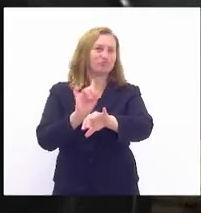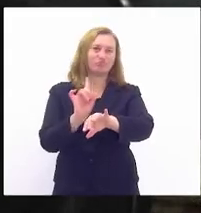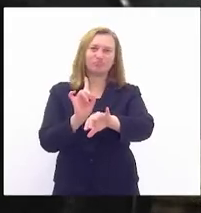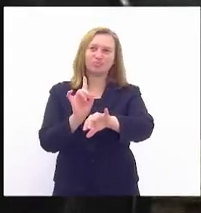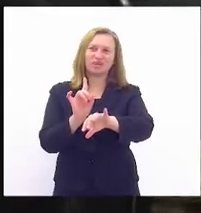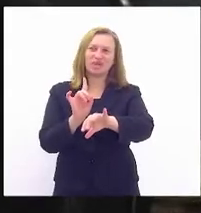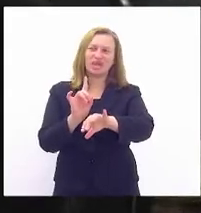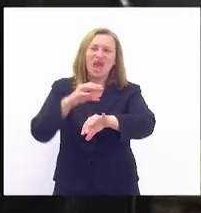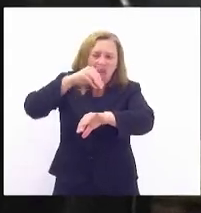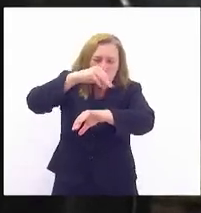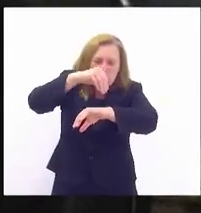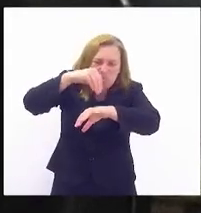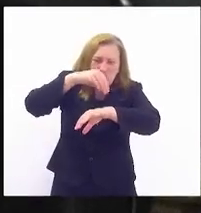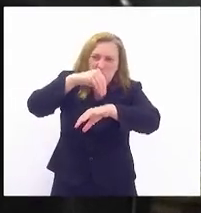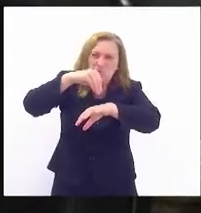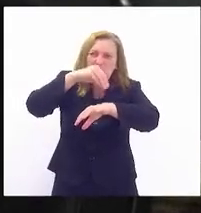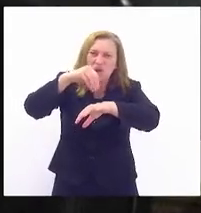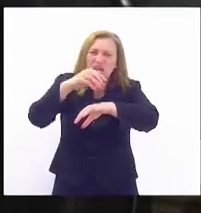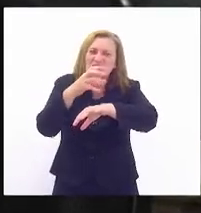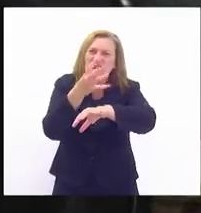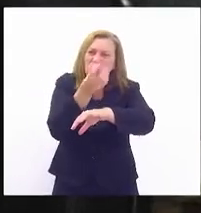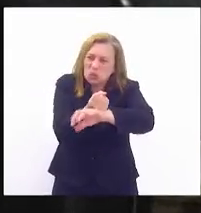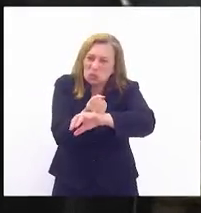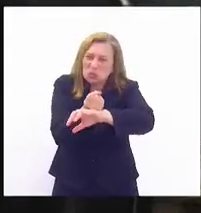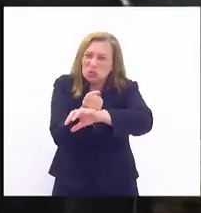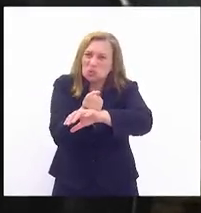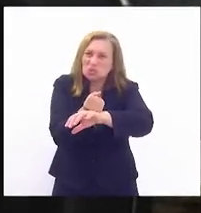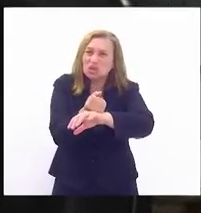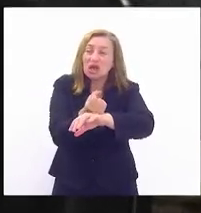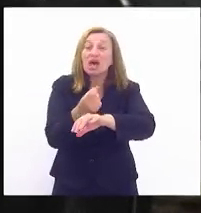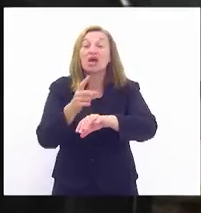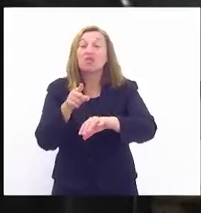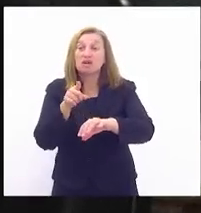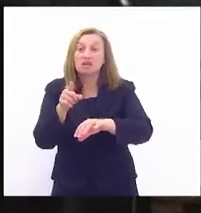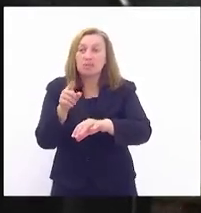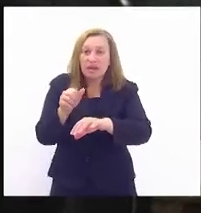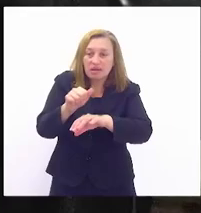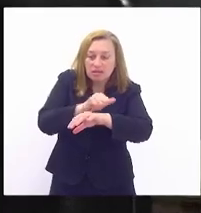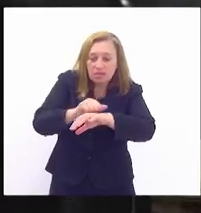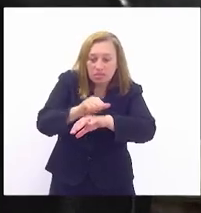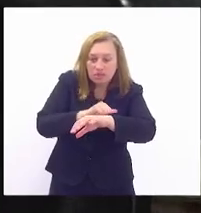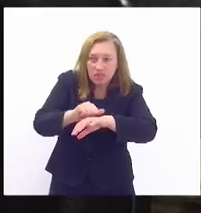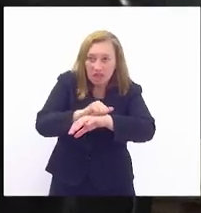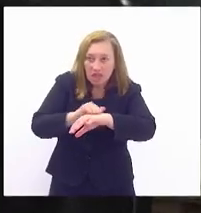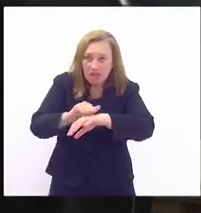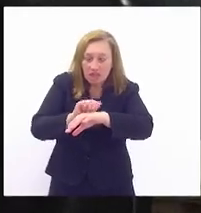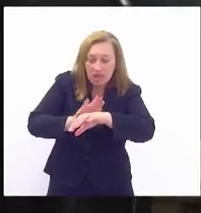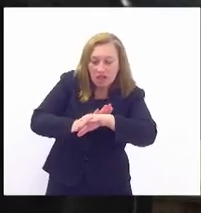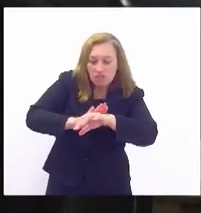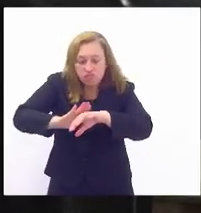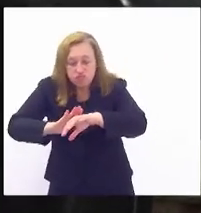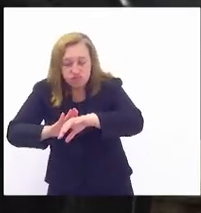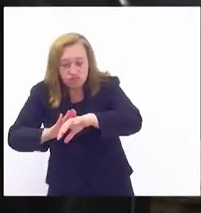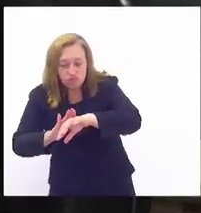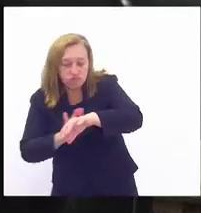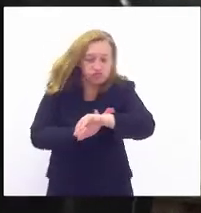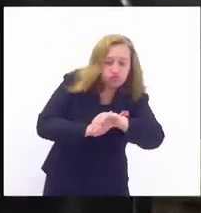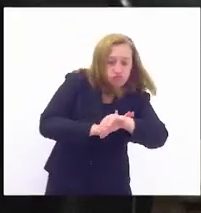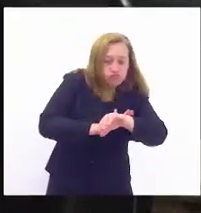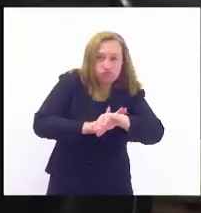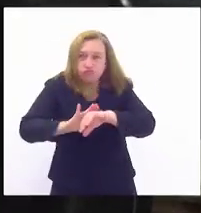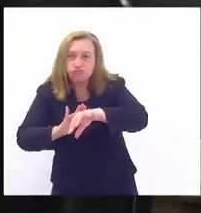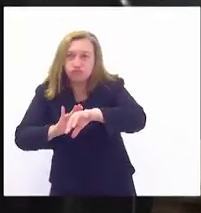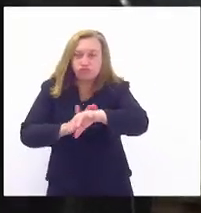É aquela poeira que, se você pega um sabonete comum, você passa no braço e você puxa para um lado, ela vai junto. Você puxa para o outro, ela vai